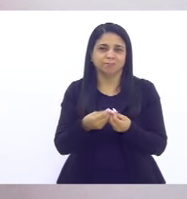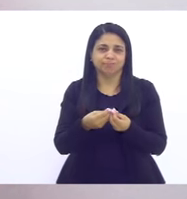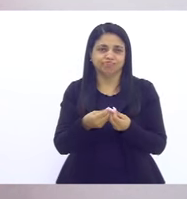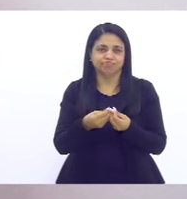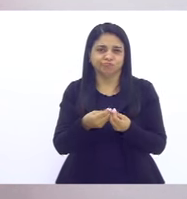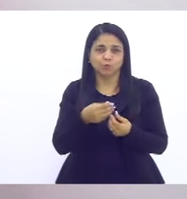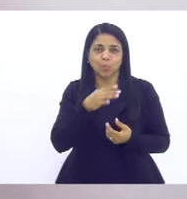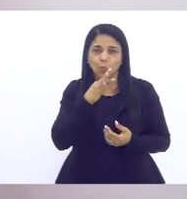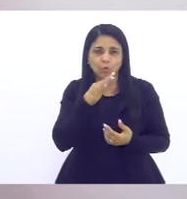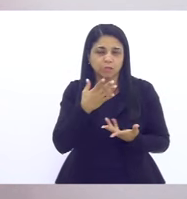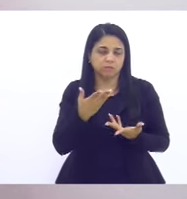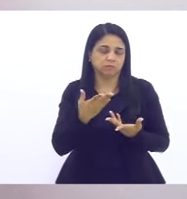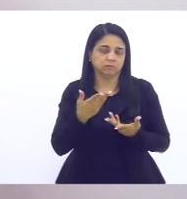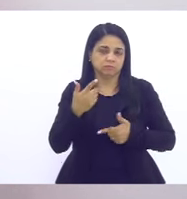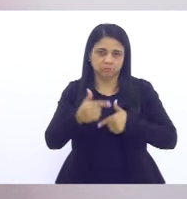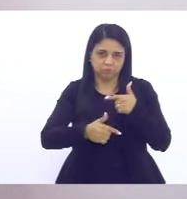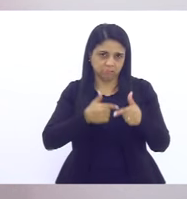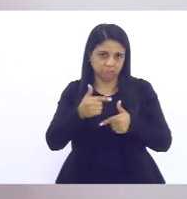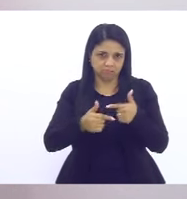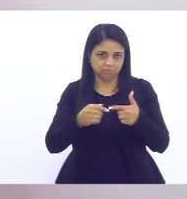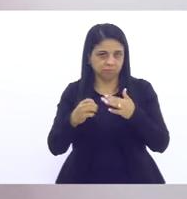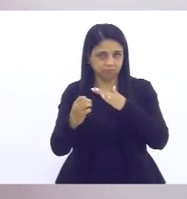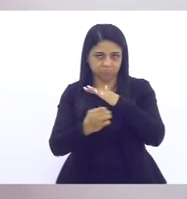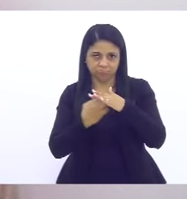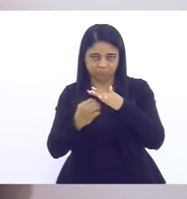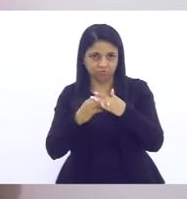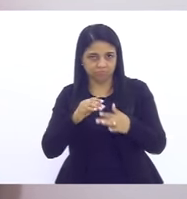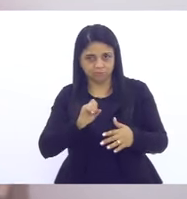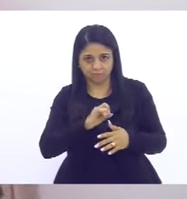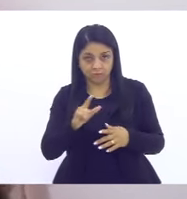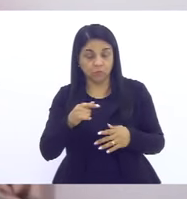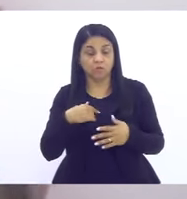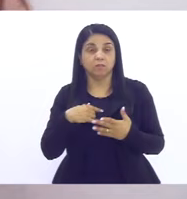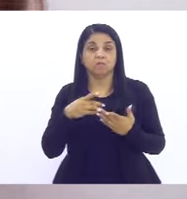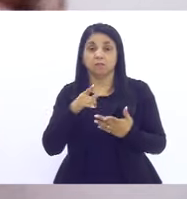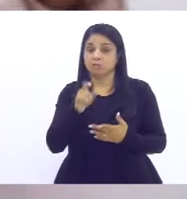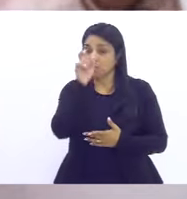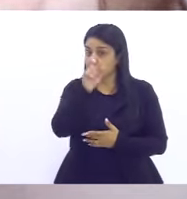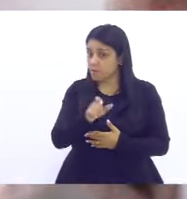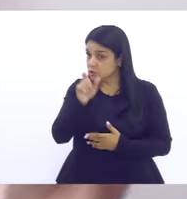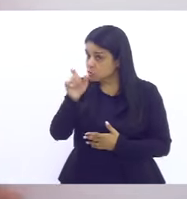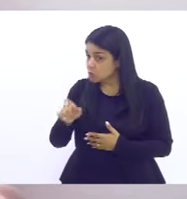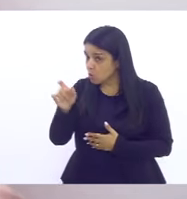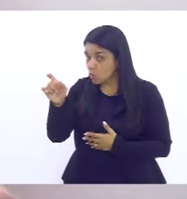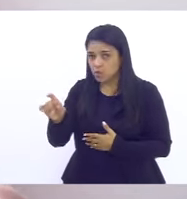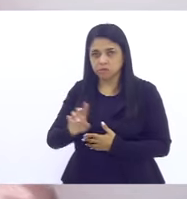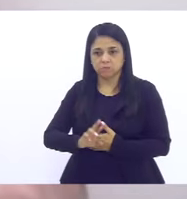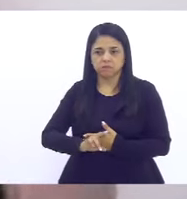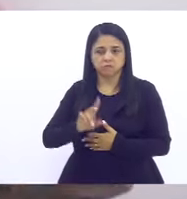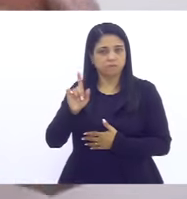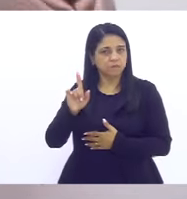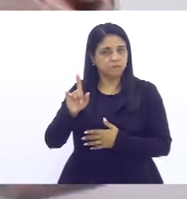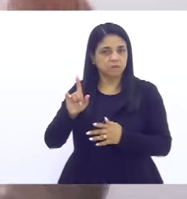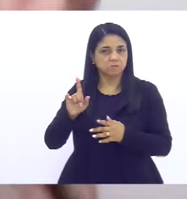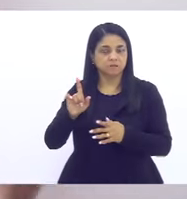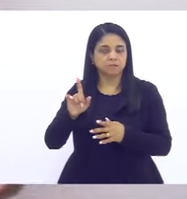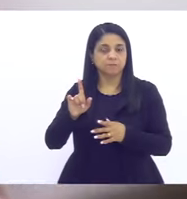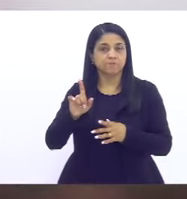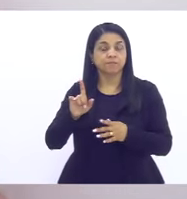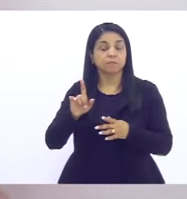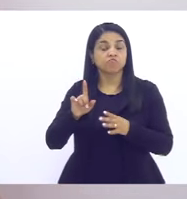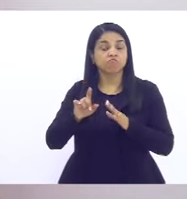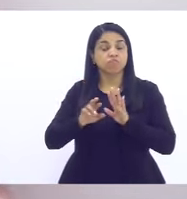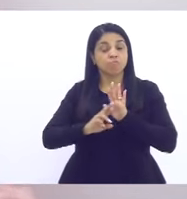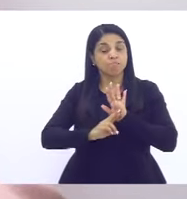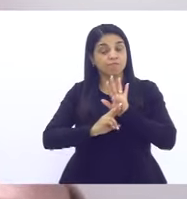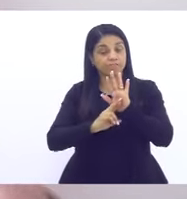E aqui nós não estamos nos referindo, né, a vocês como pessoas representantes, mas no